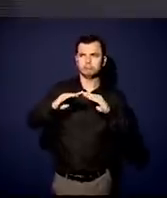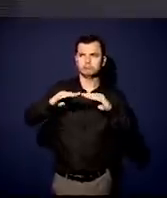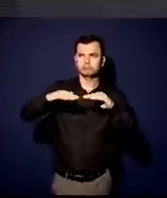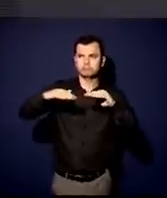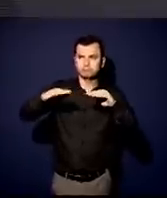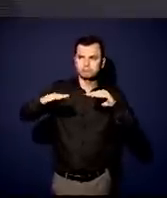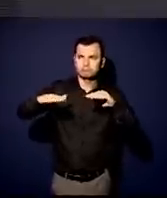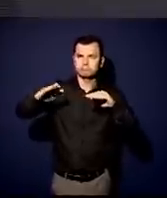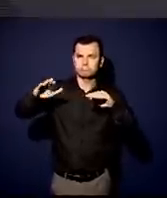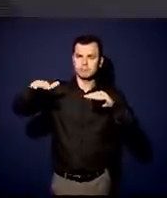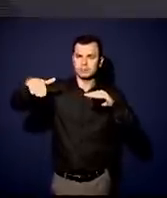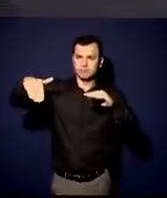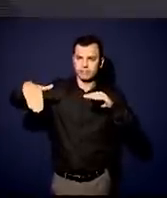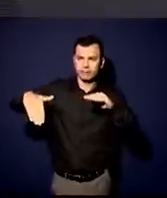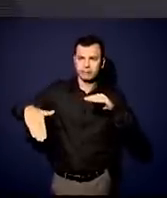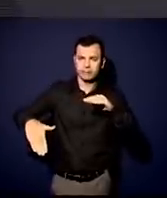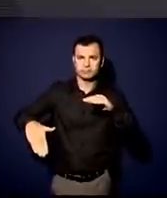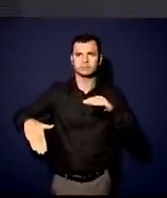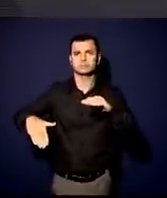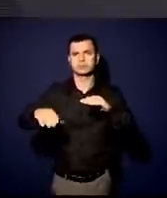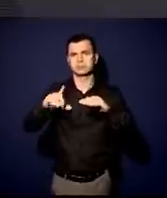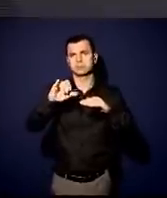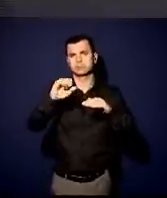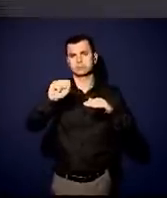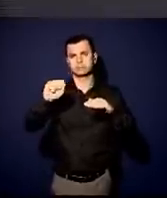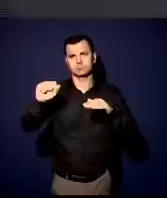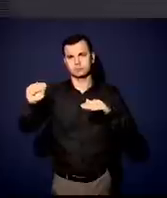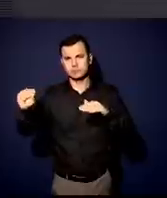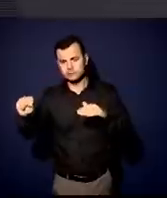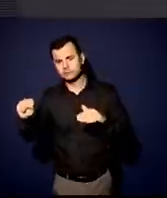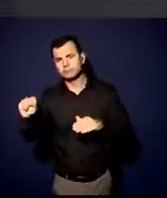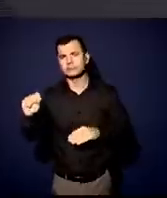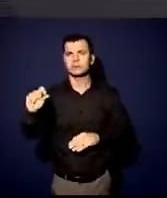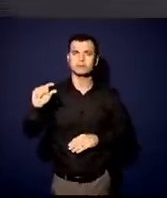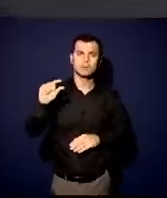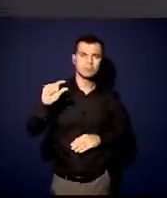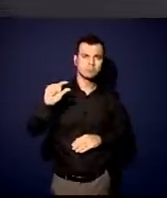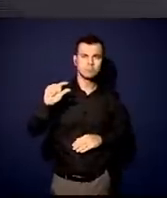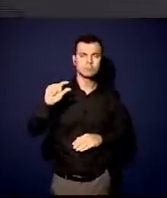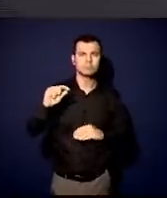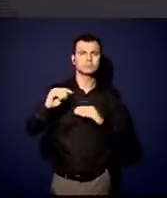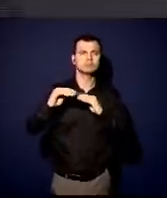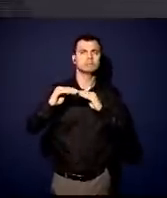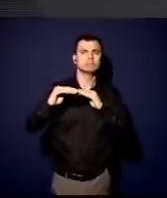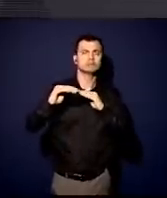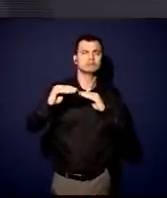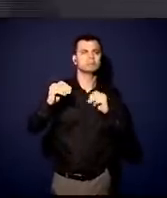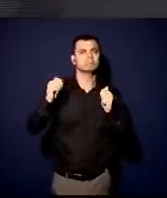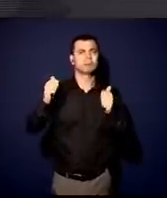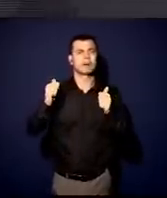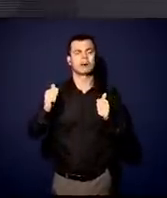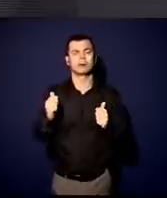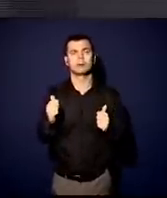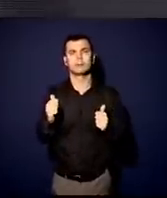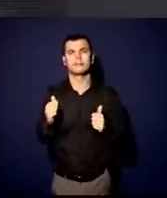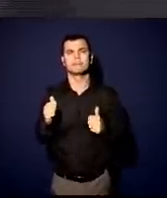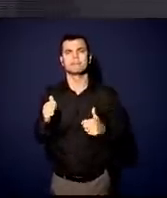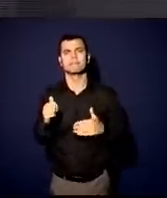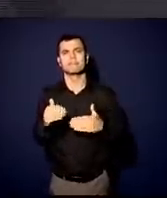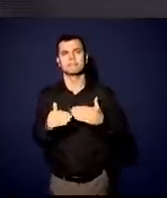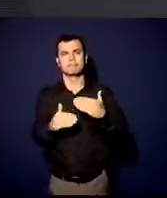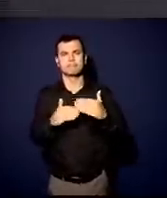alguns Alguns Lides do período tava um pouquinho mais suave então teve uma onda